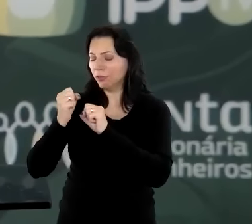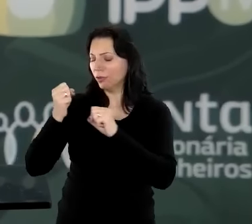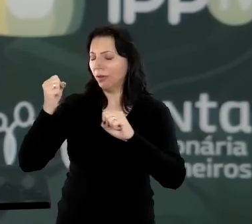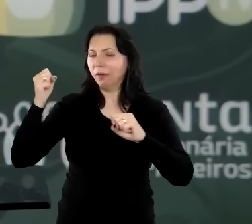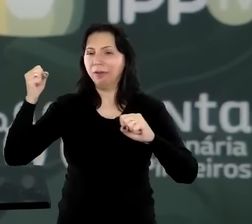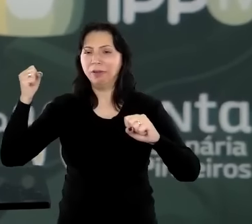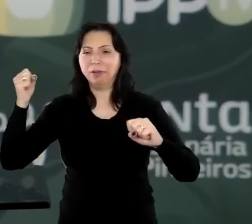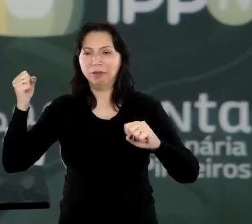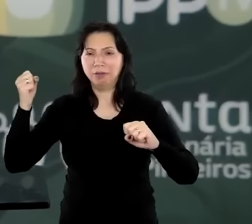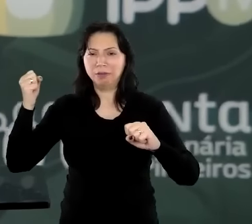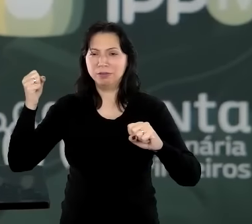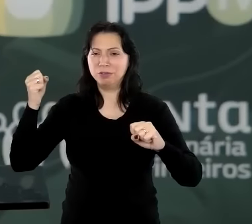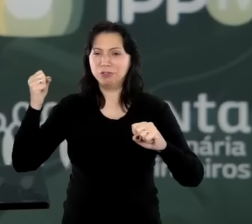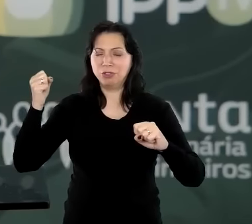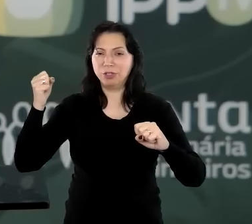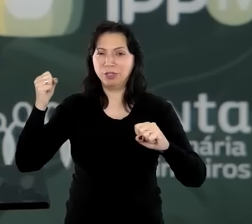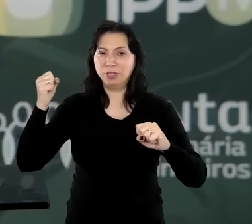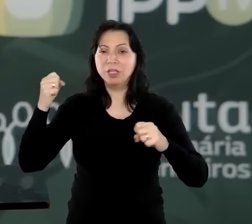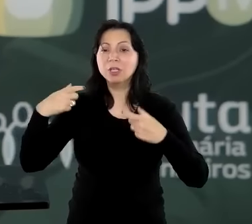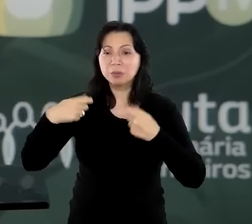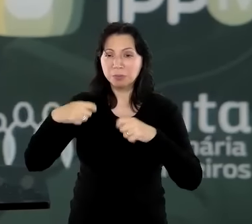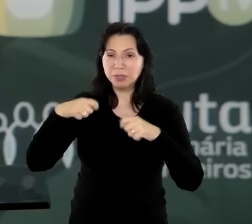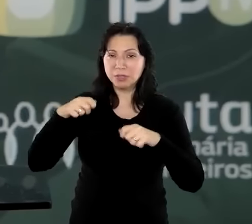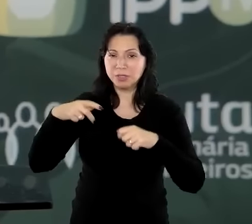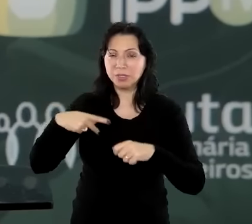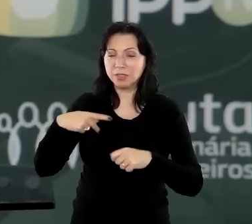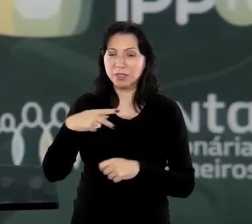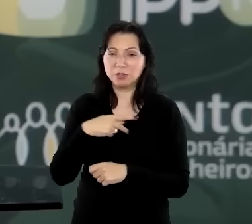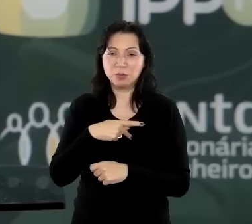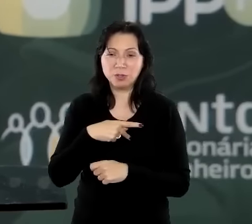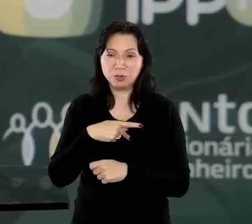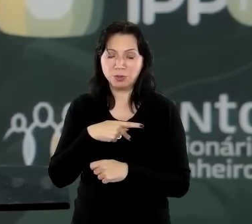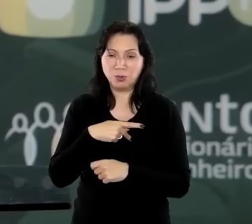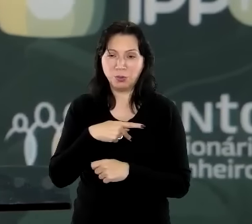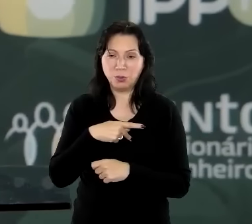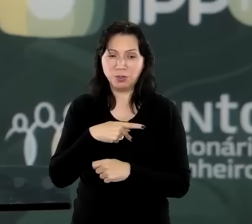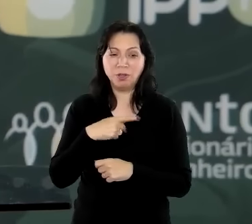ministério daquela grande igreja? Eu falei, eu não, as ovelhas lá mordem no pastor.